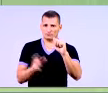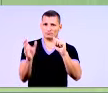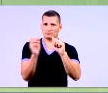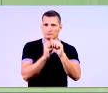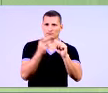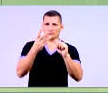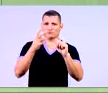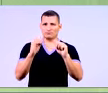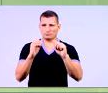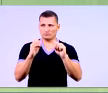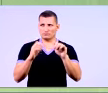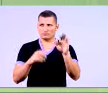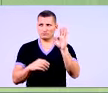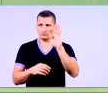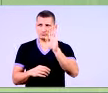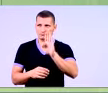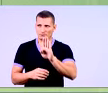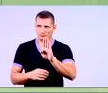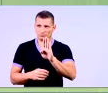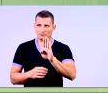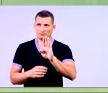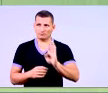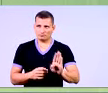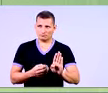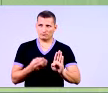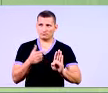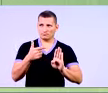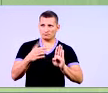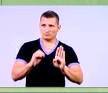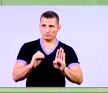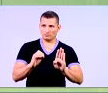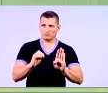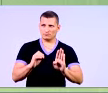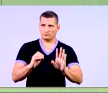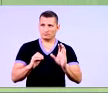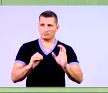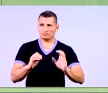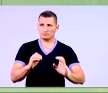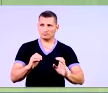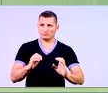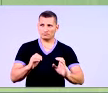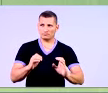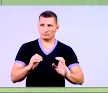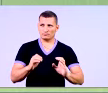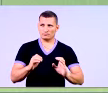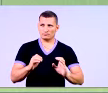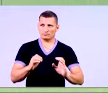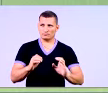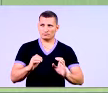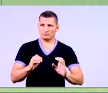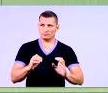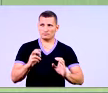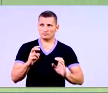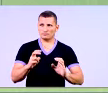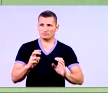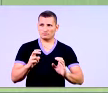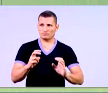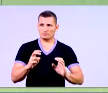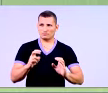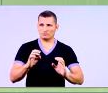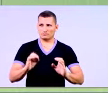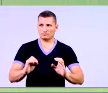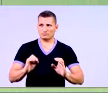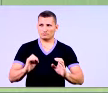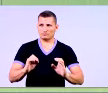30 a variável b recebeu o valor de 20 ea variável ser receber o valor de a + b recebeu